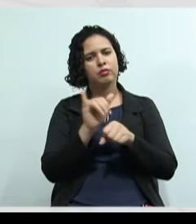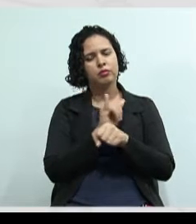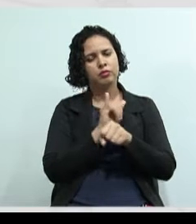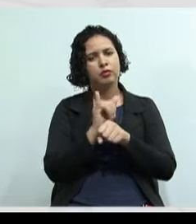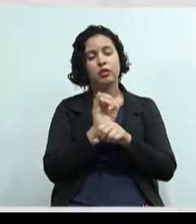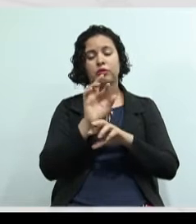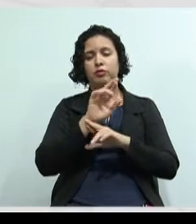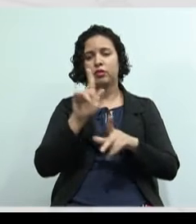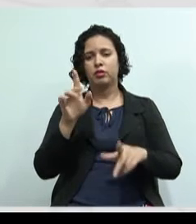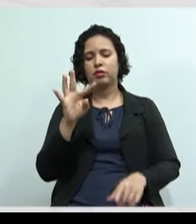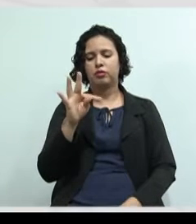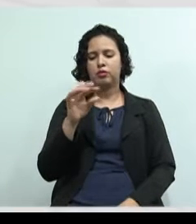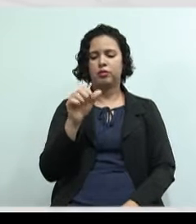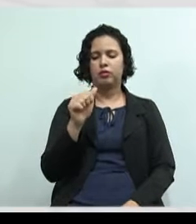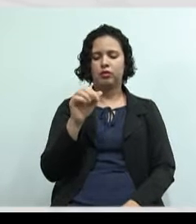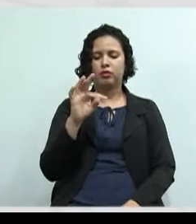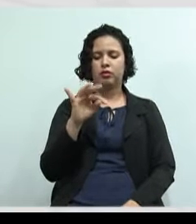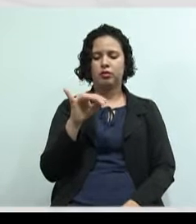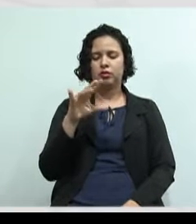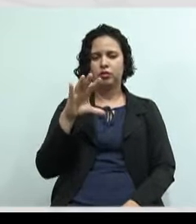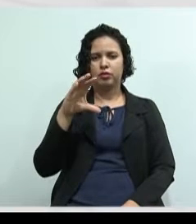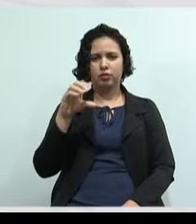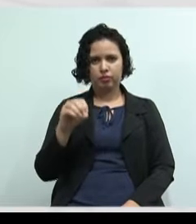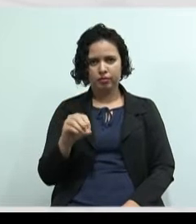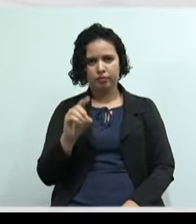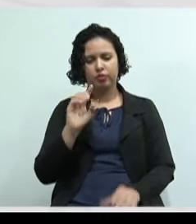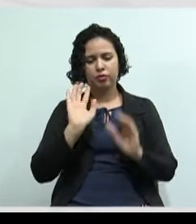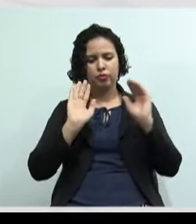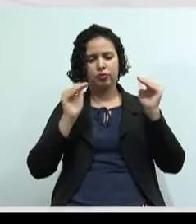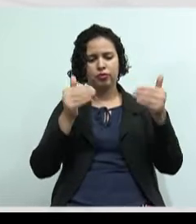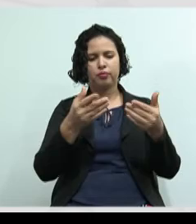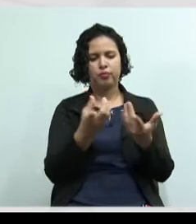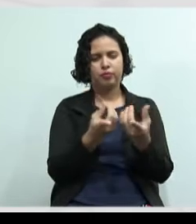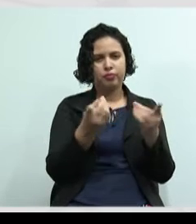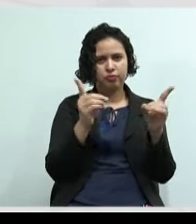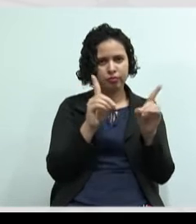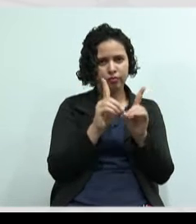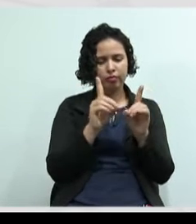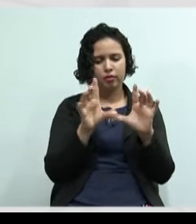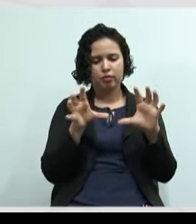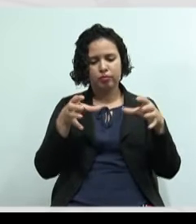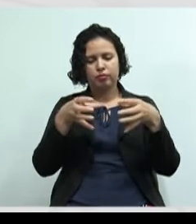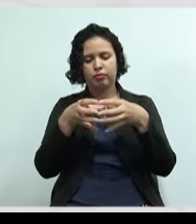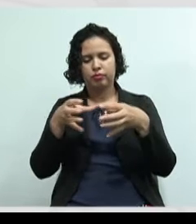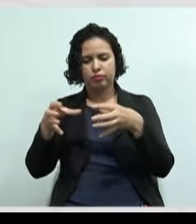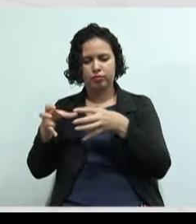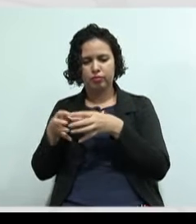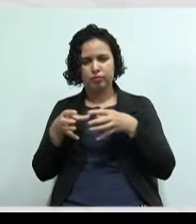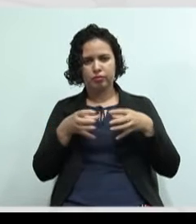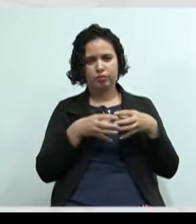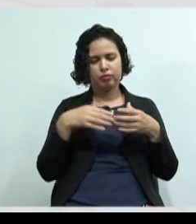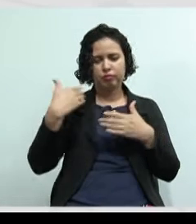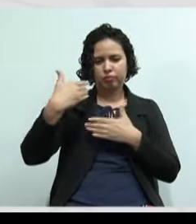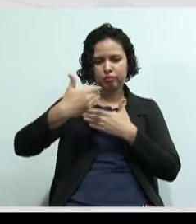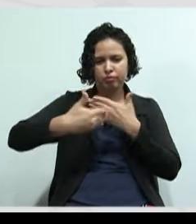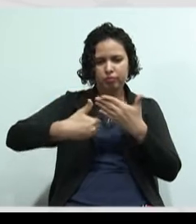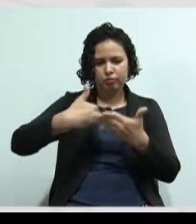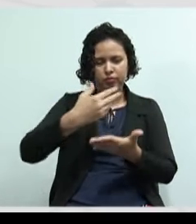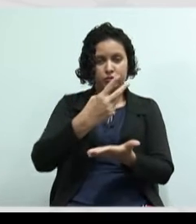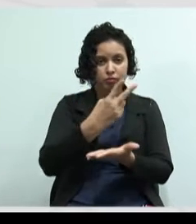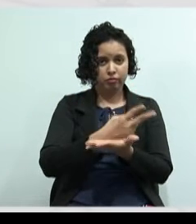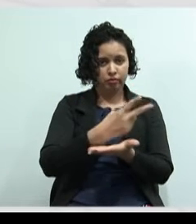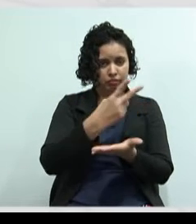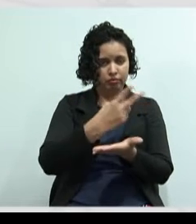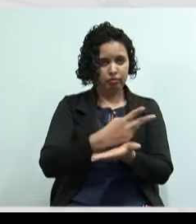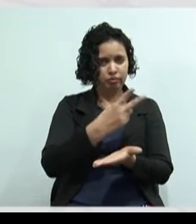parte dela. Por exemplo, departamento ou unidade de negócio. Ele é um processo permanente e contínuo, tá? Ou tático, tá?